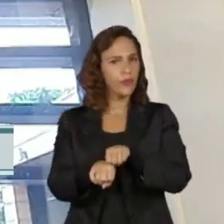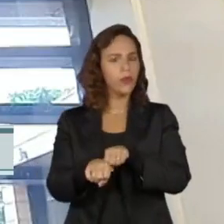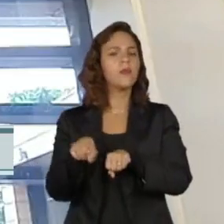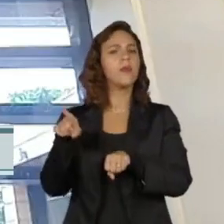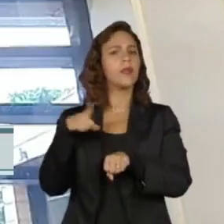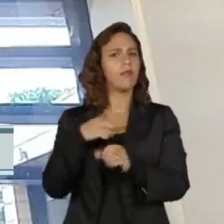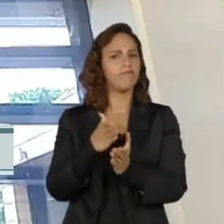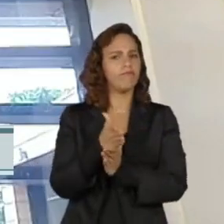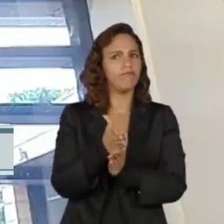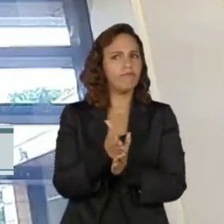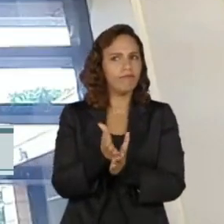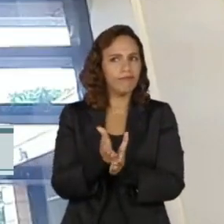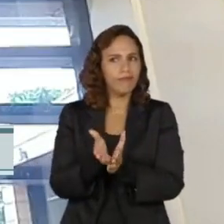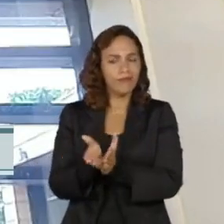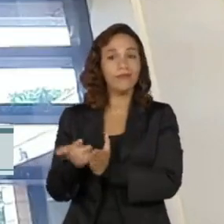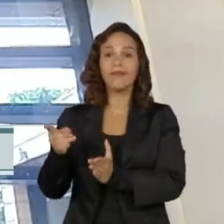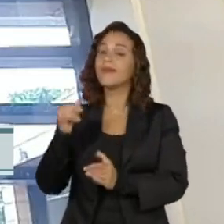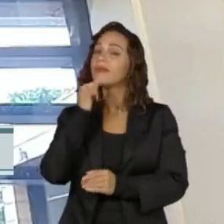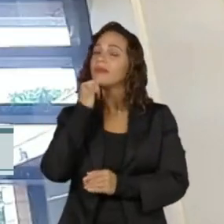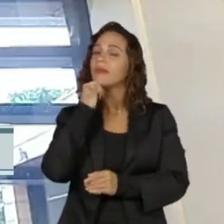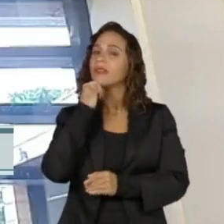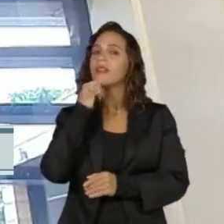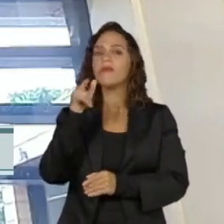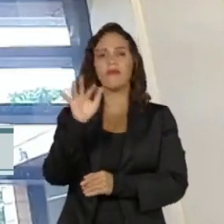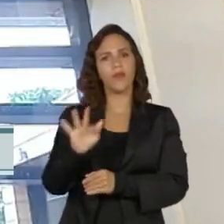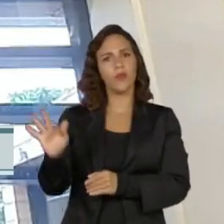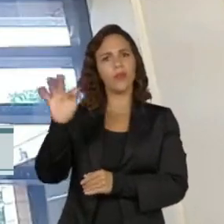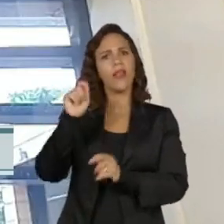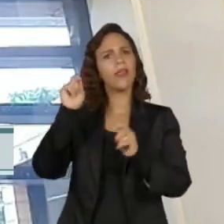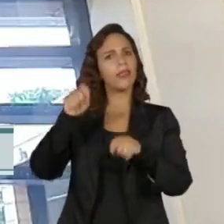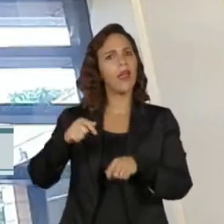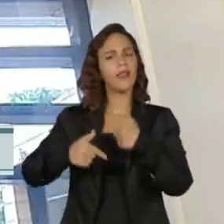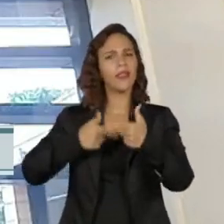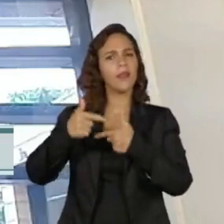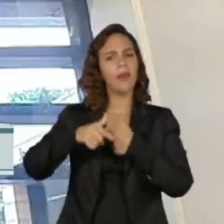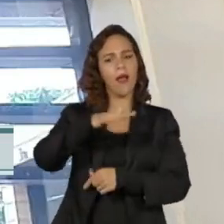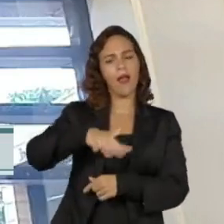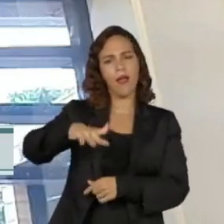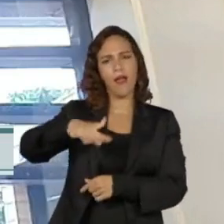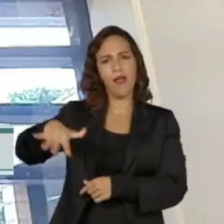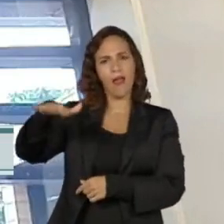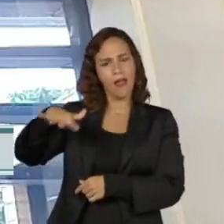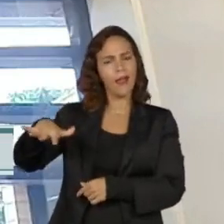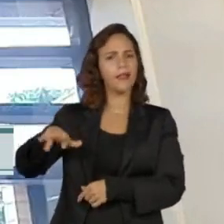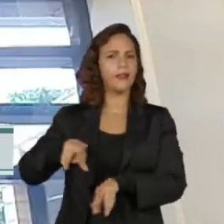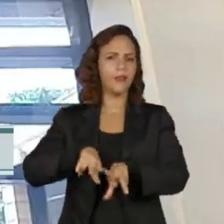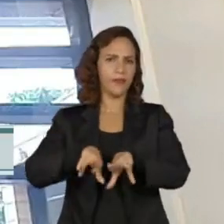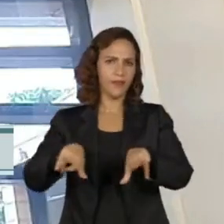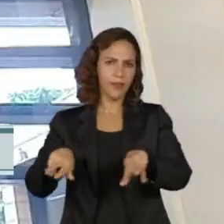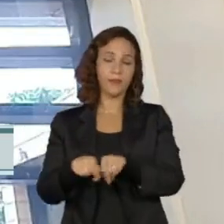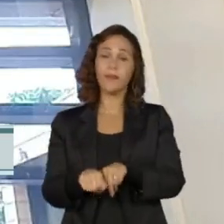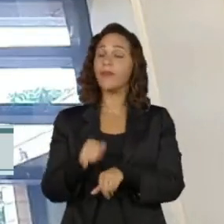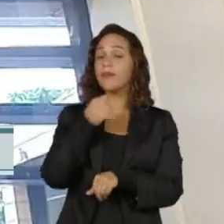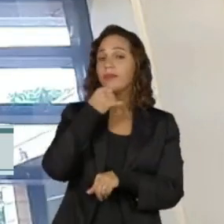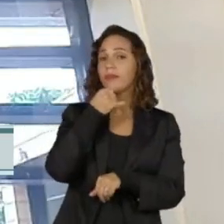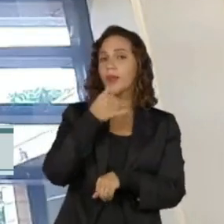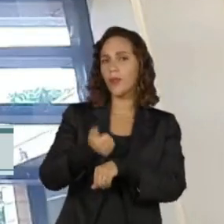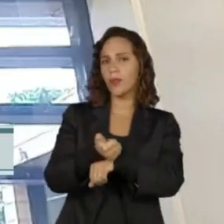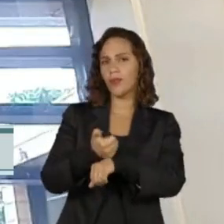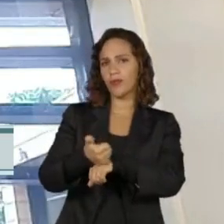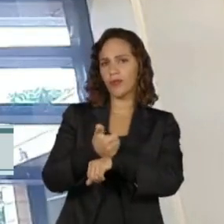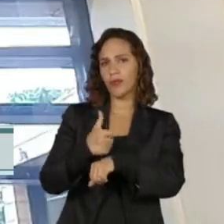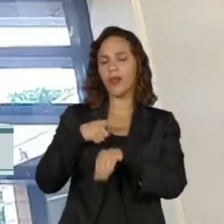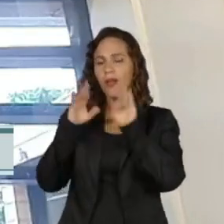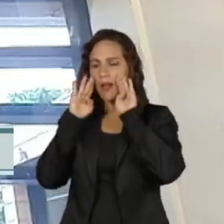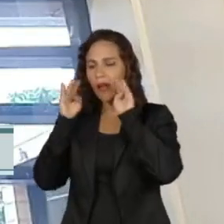ampla, então a nossa graduação nos permite atuar em diversos contextos. Nós temos profissionais que atuam